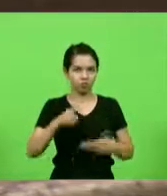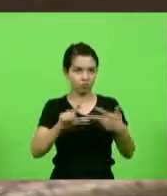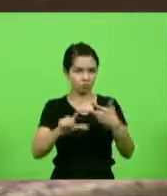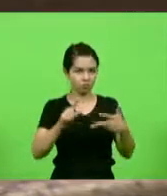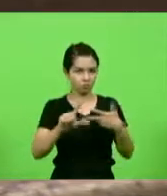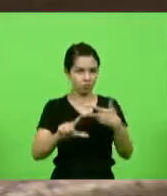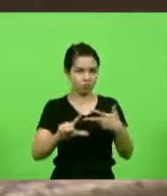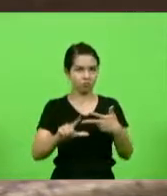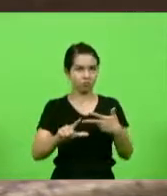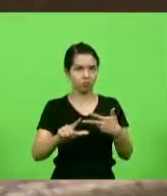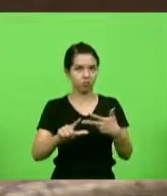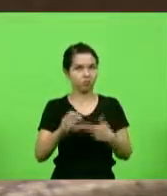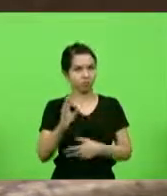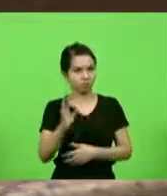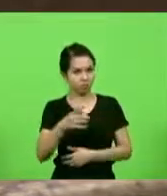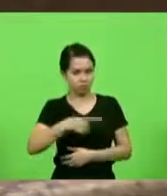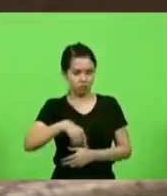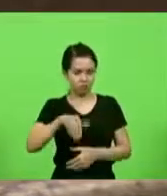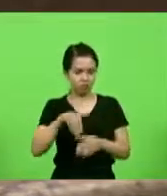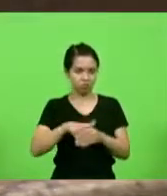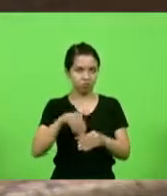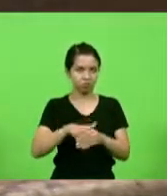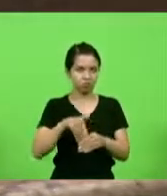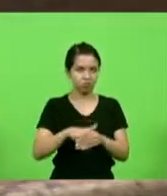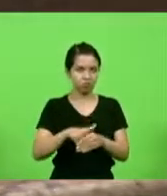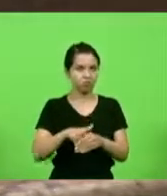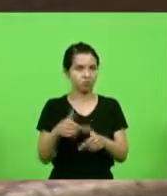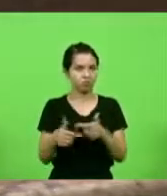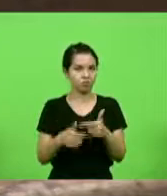vai votar e trabalhar dessa forma.